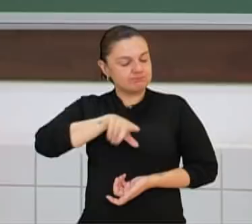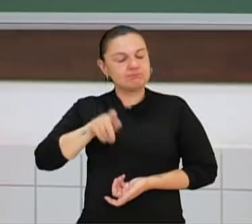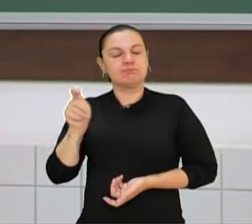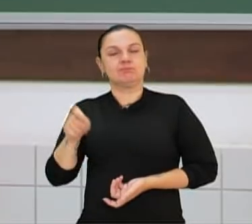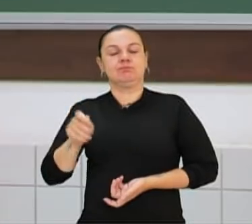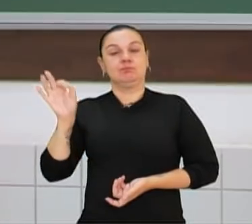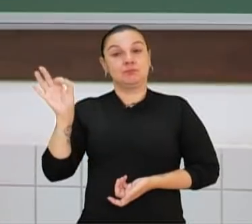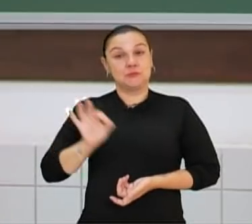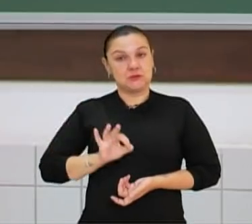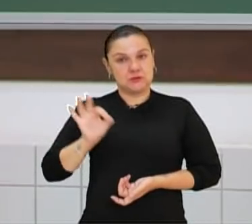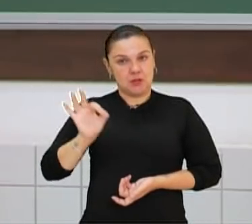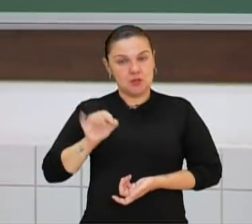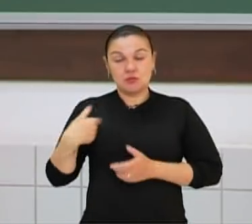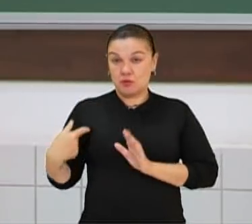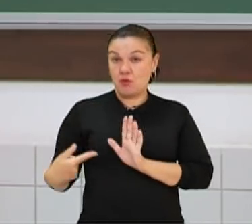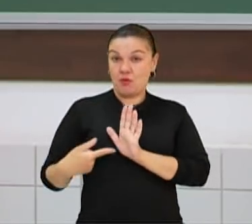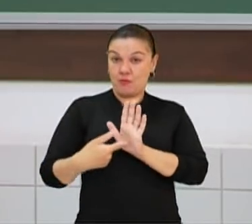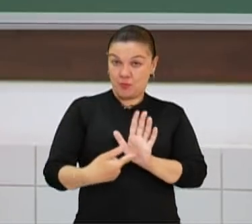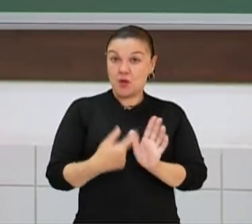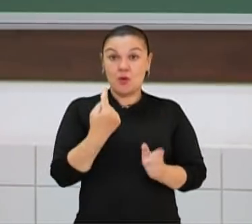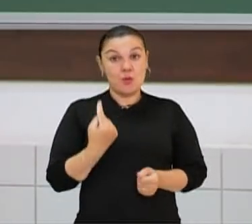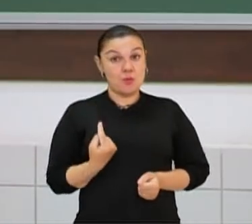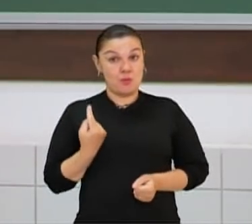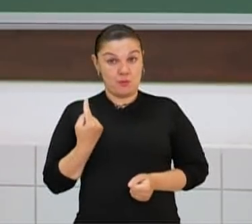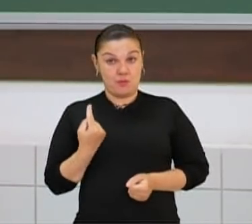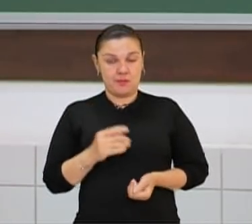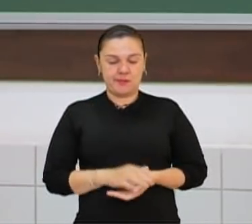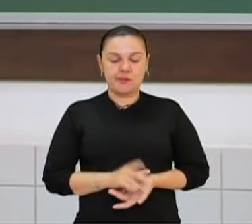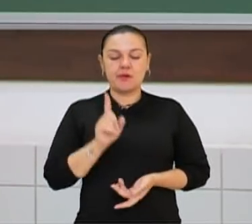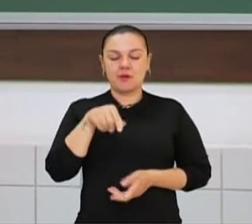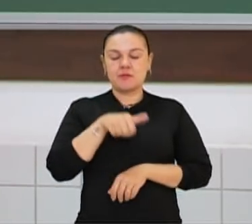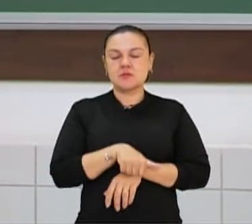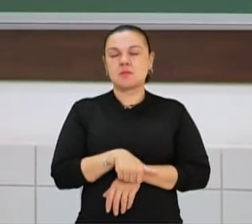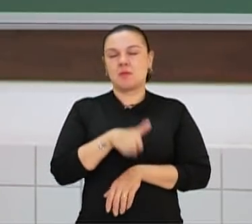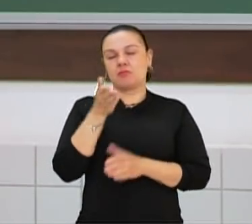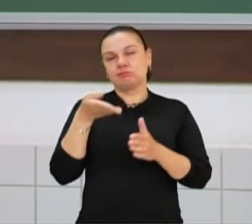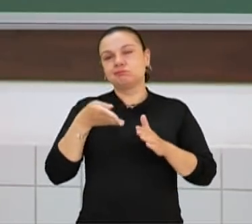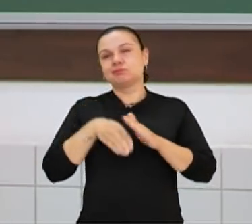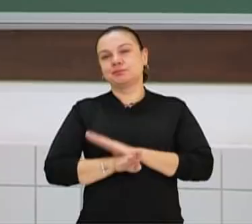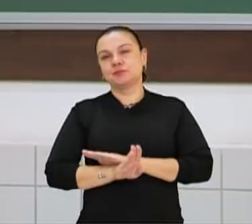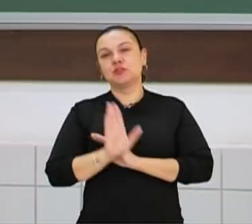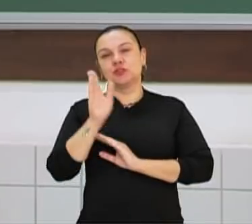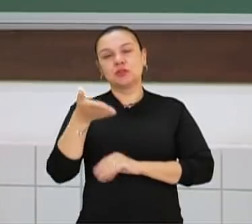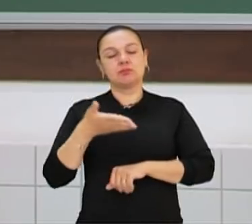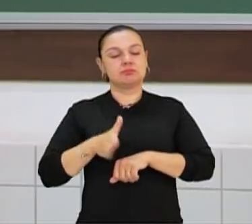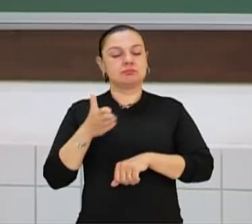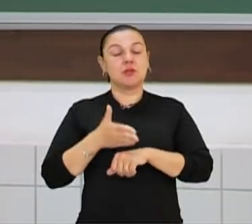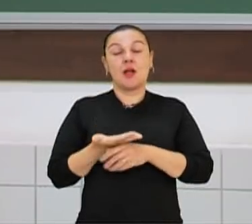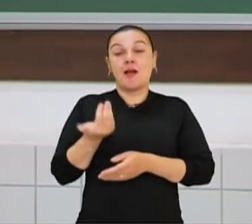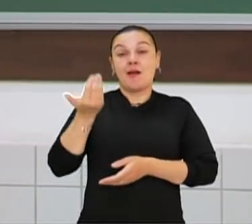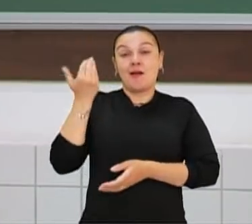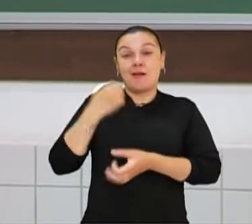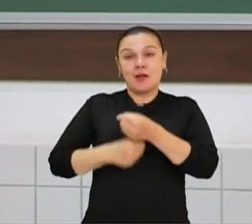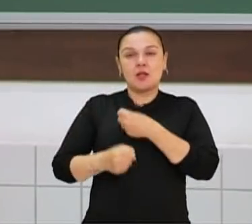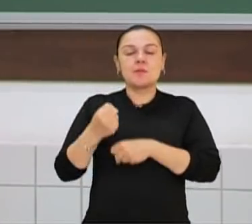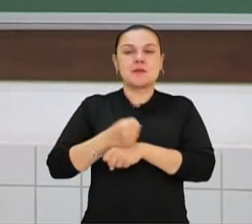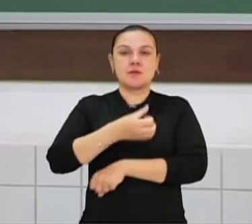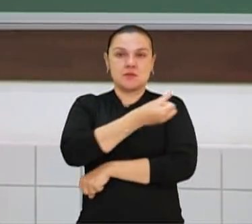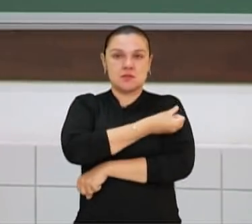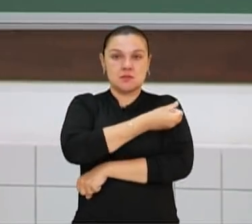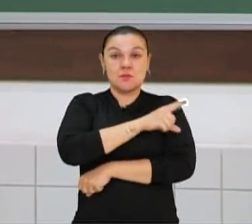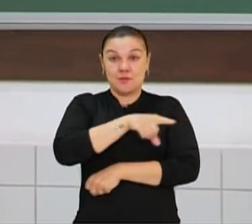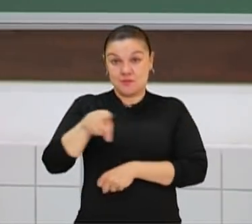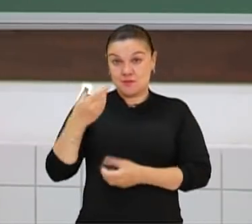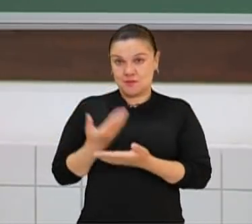essa porcentagem. Eu vou mostrar para vocês uma, que é aquela que vocês estão acostumados e vocês faziam ano passado, lá no 6º ano.